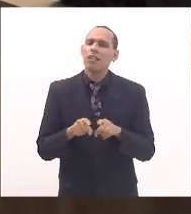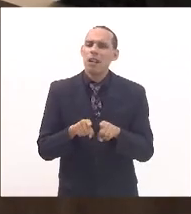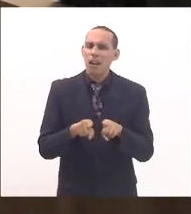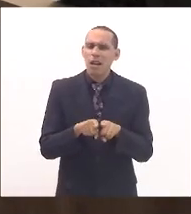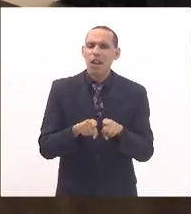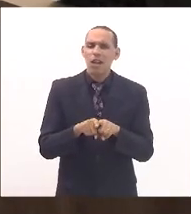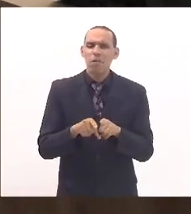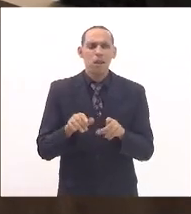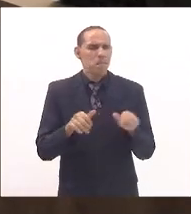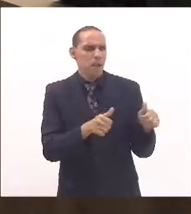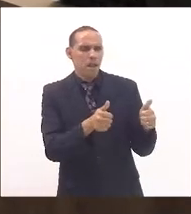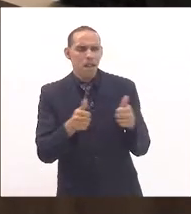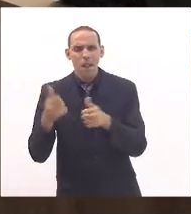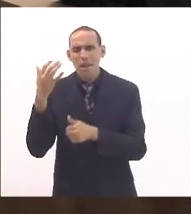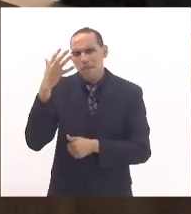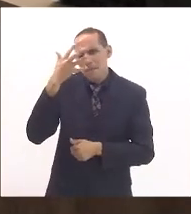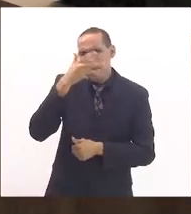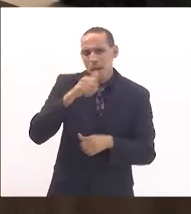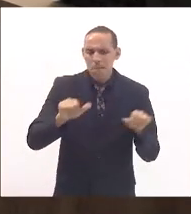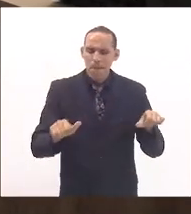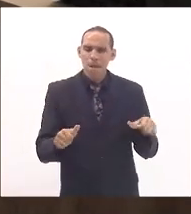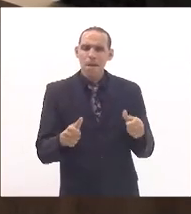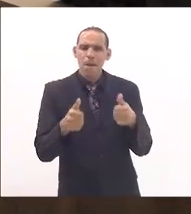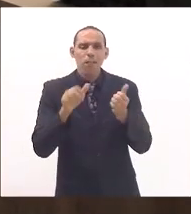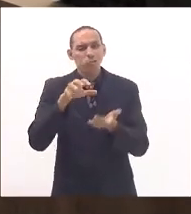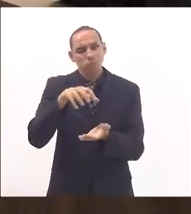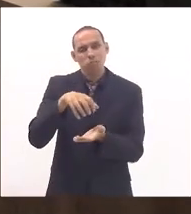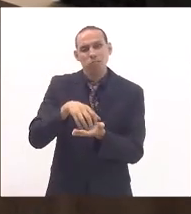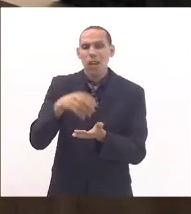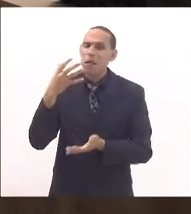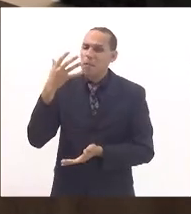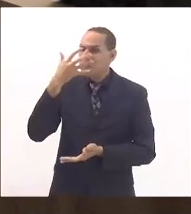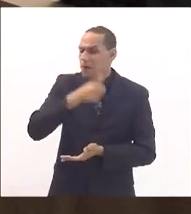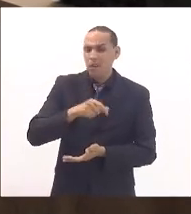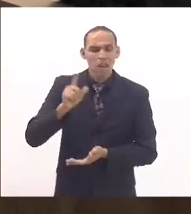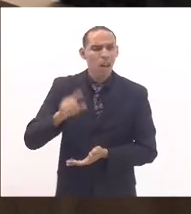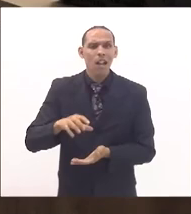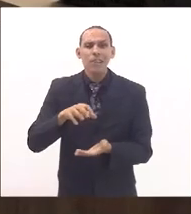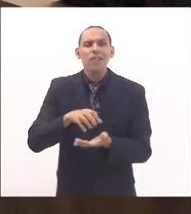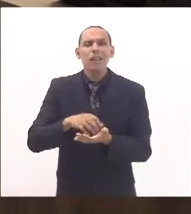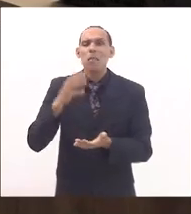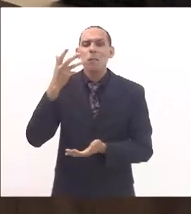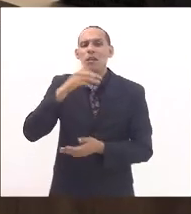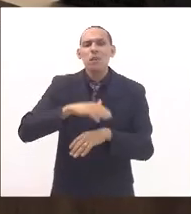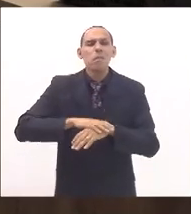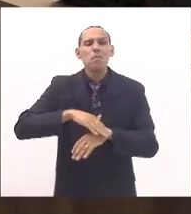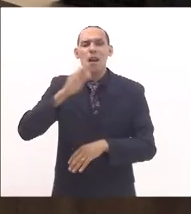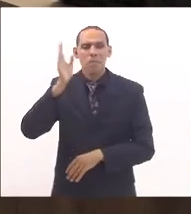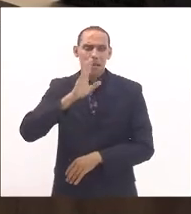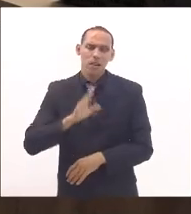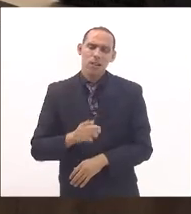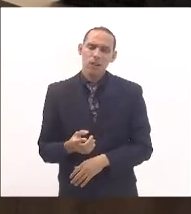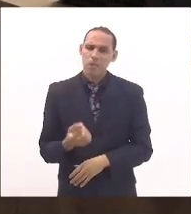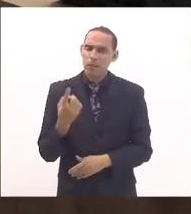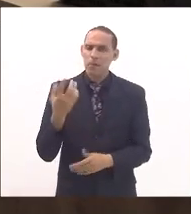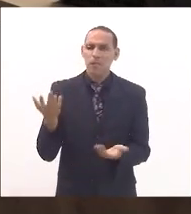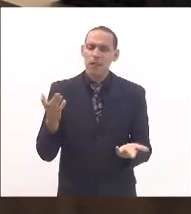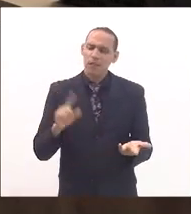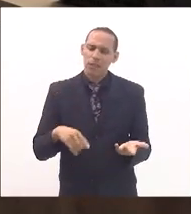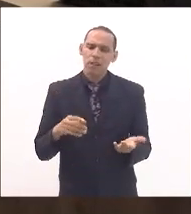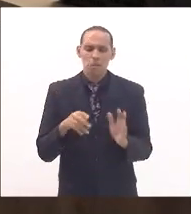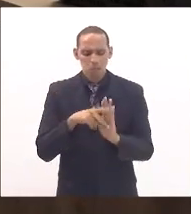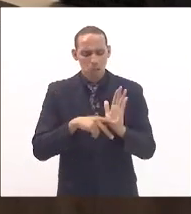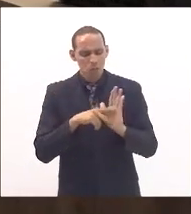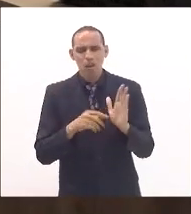do centro, recuperação estética do centro, que é muito bonito. O centro do Rio é um dos centros mais bonitos do Brasil, portanto, é um projeto que merece todo o nosso